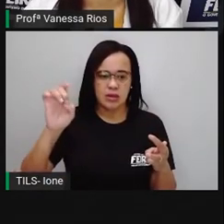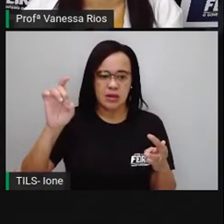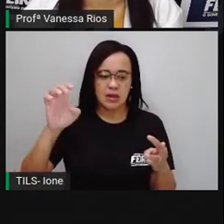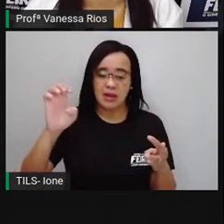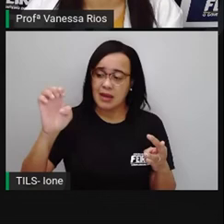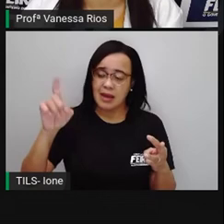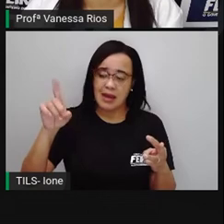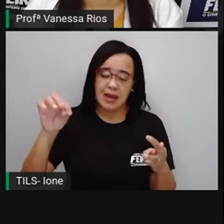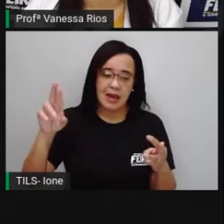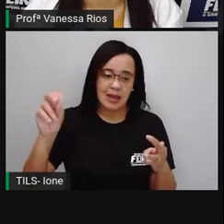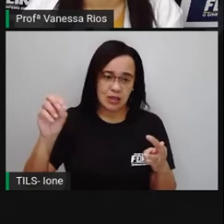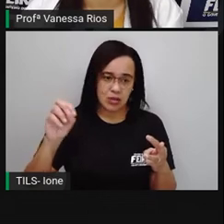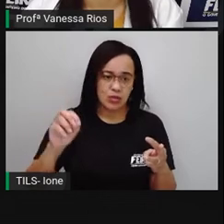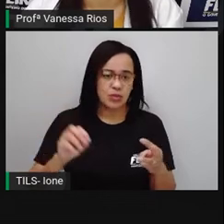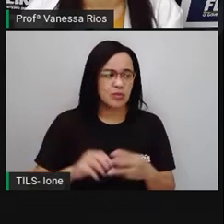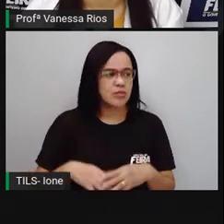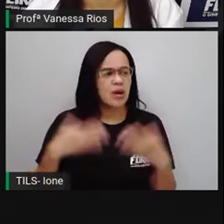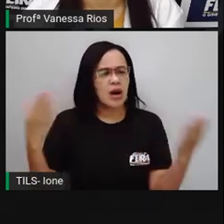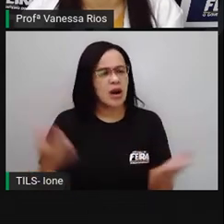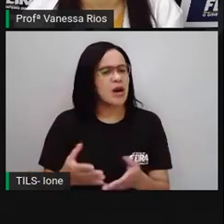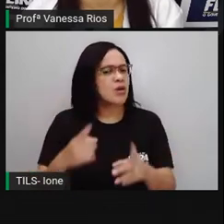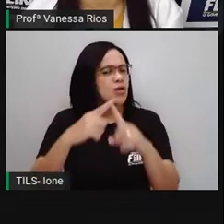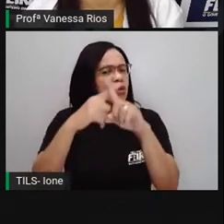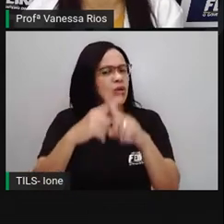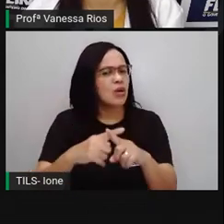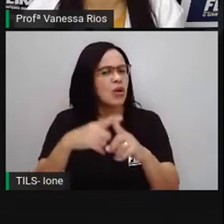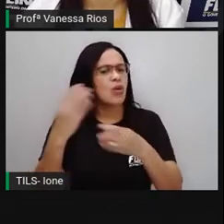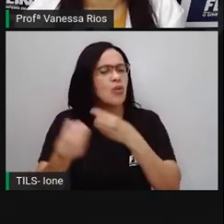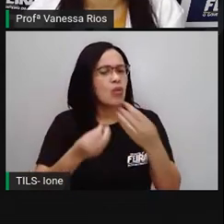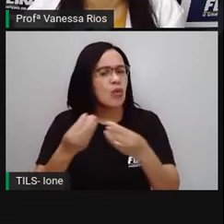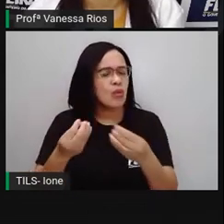Vamos aí no desafio observar se essa relação de Euler